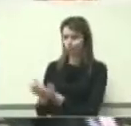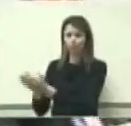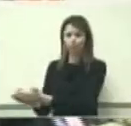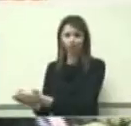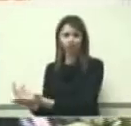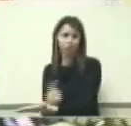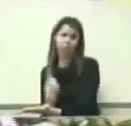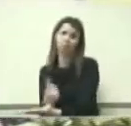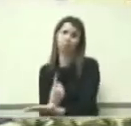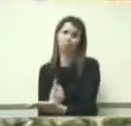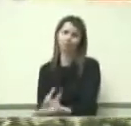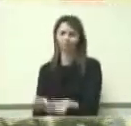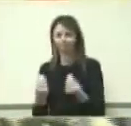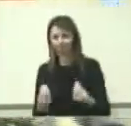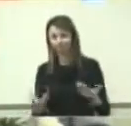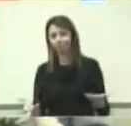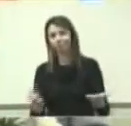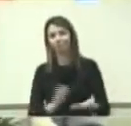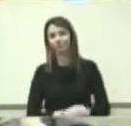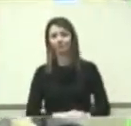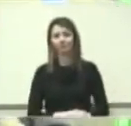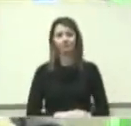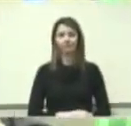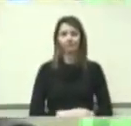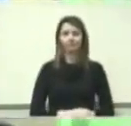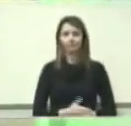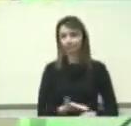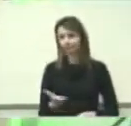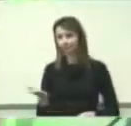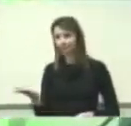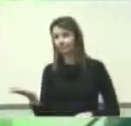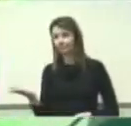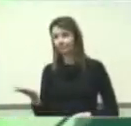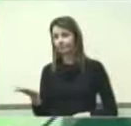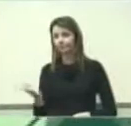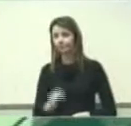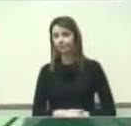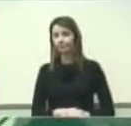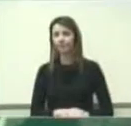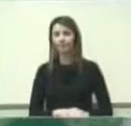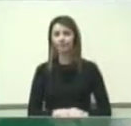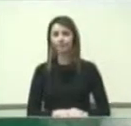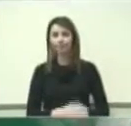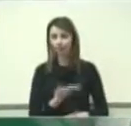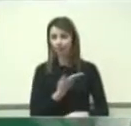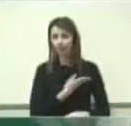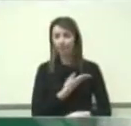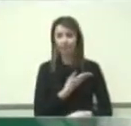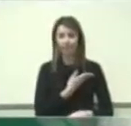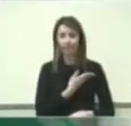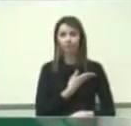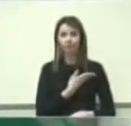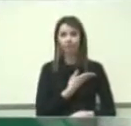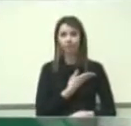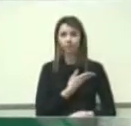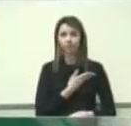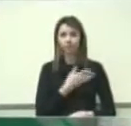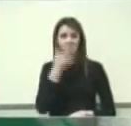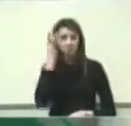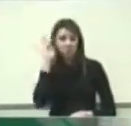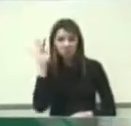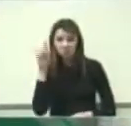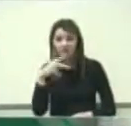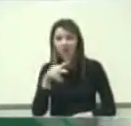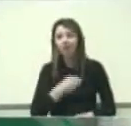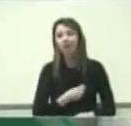vivendo essa crise irmãos amigos quem sabe na sua vida